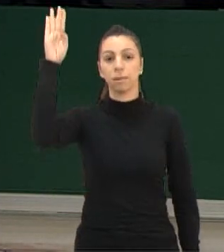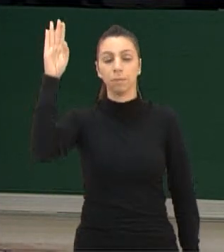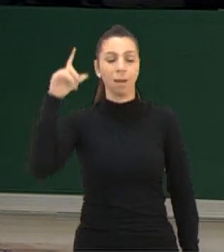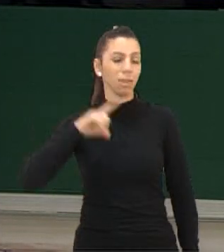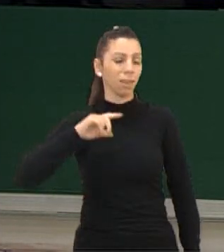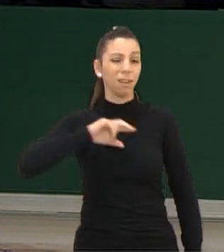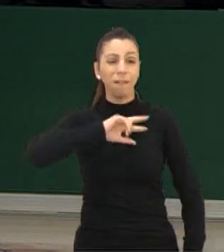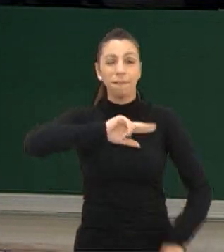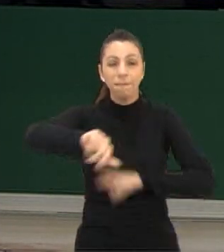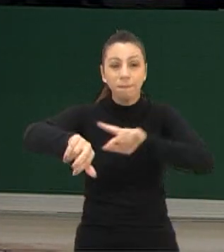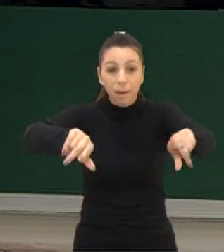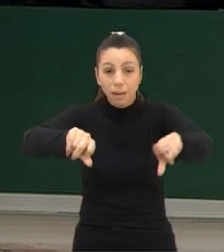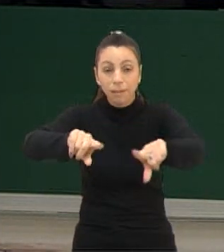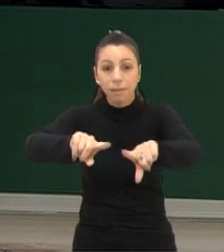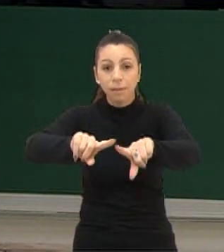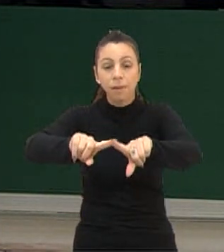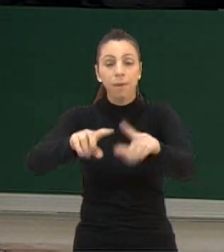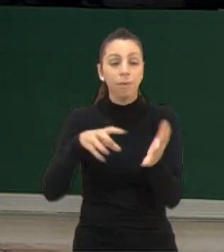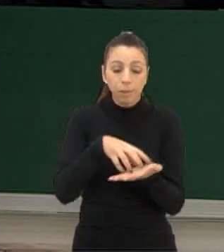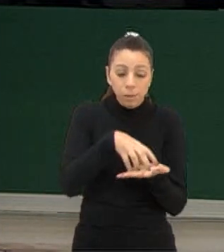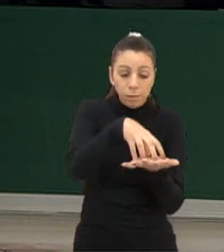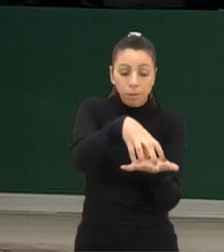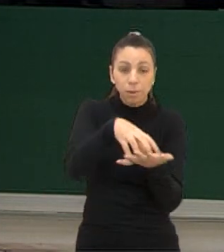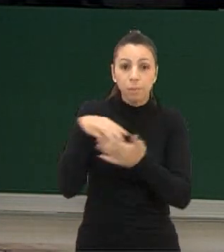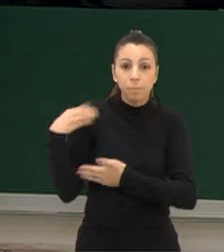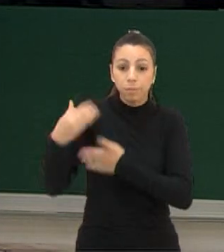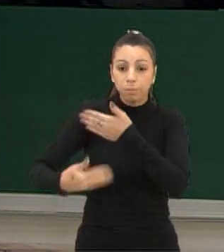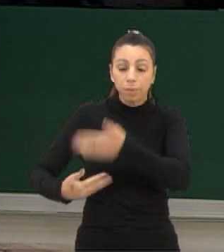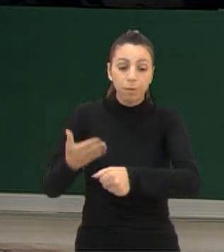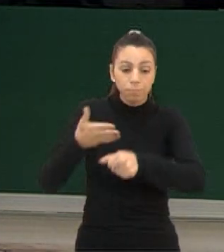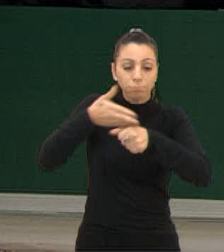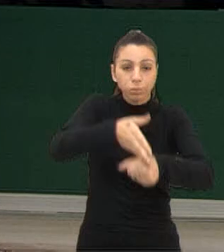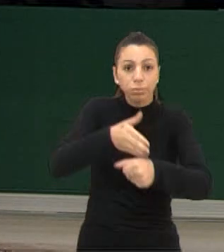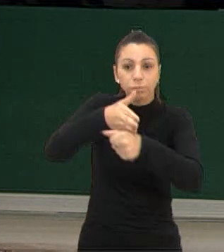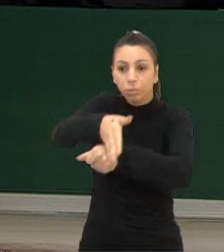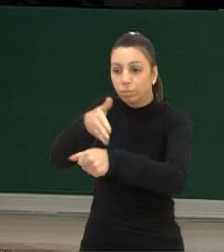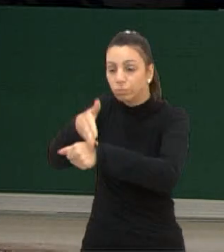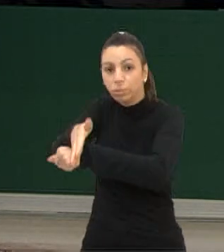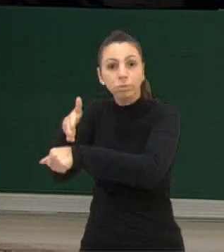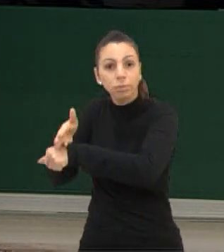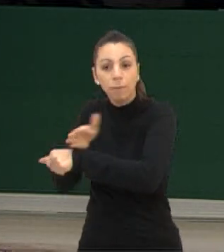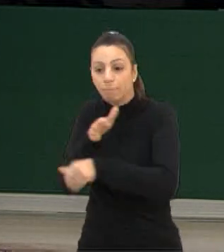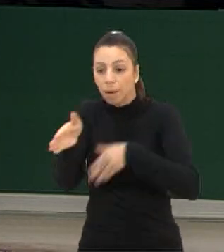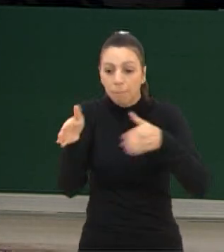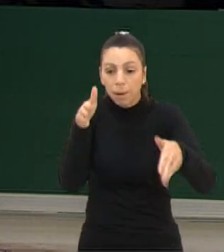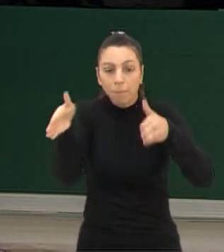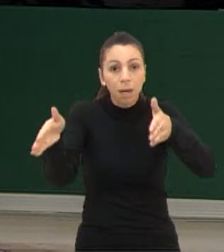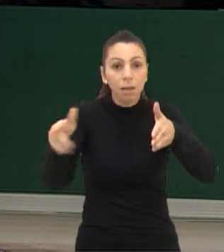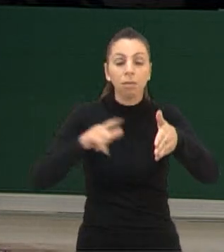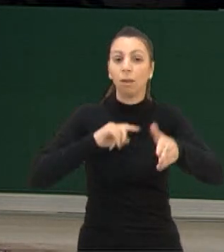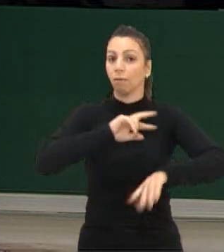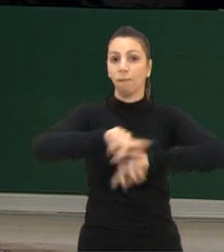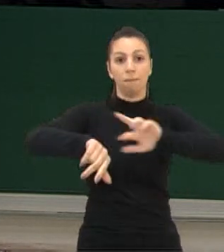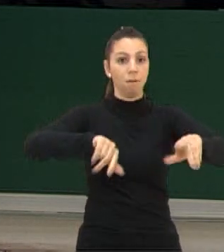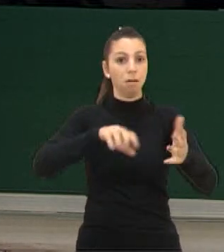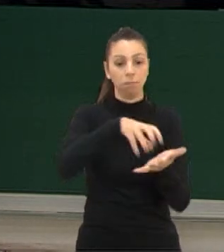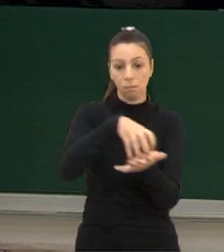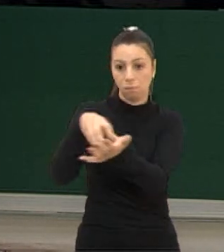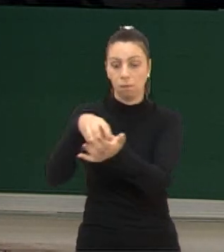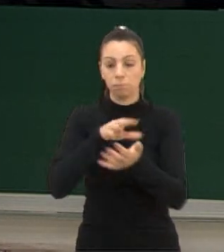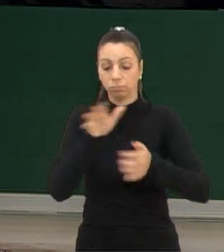para ver. As instituições são os processos a quais nós participamos constantemente. Teríamos dezenas de instituições para ver.